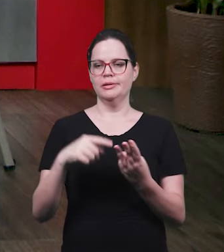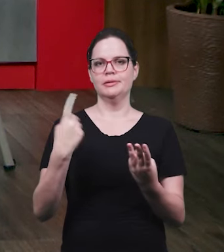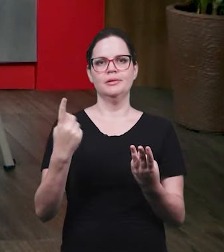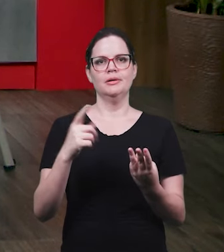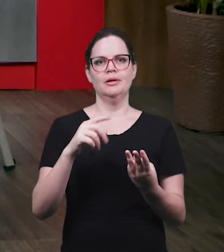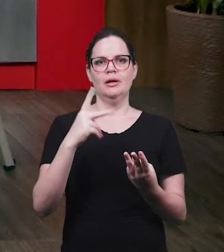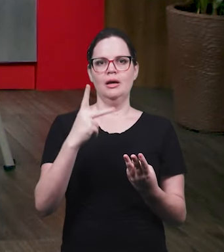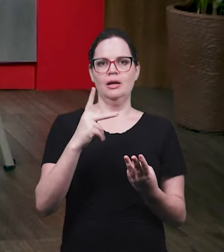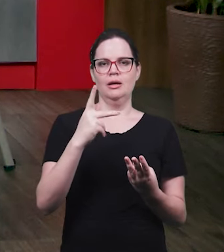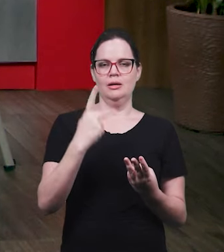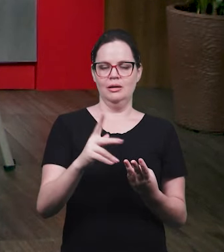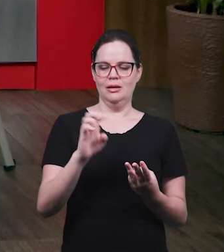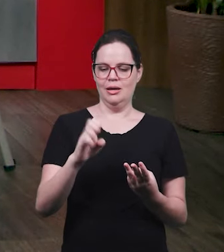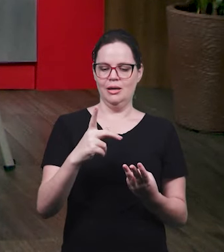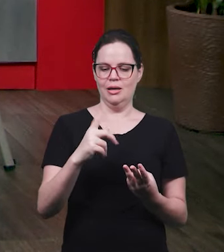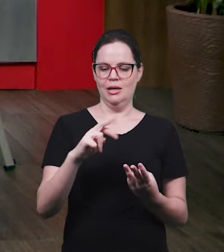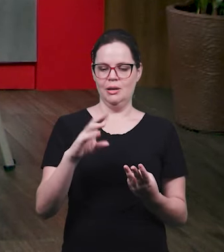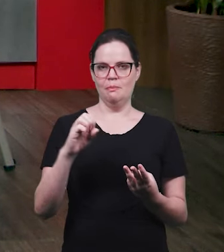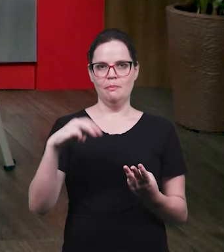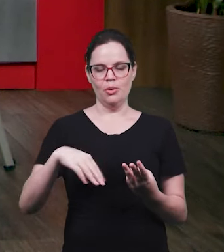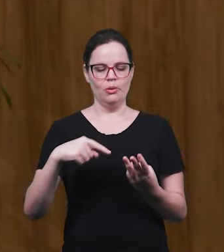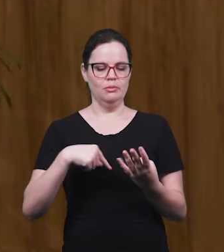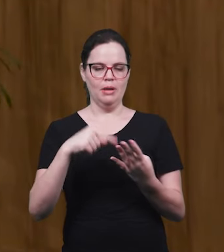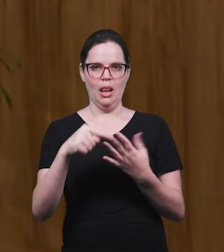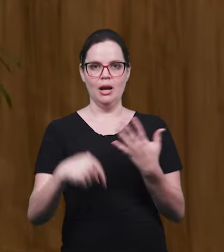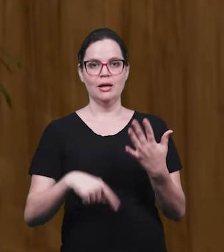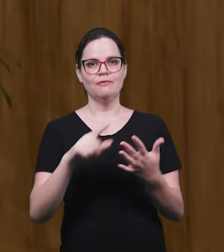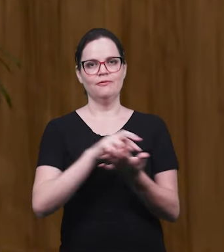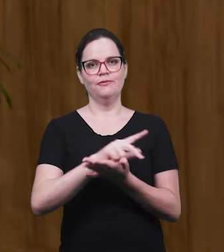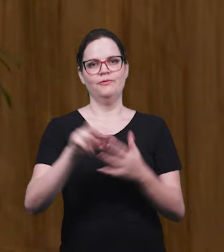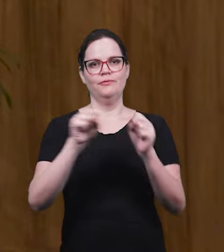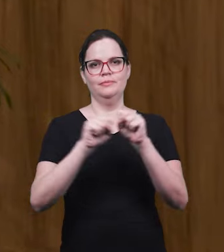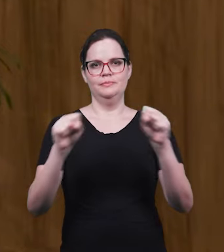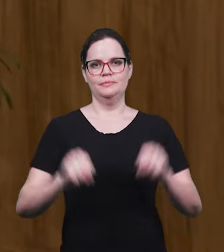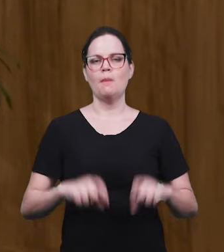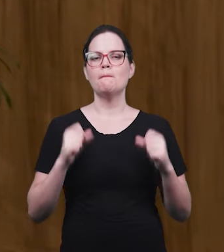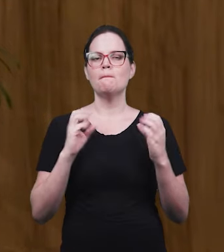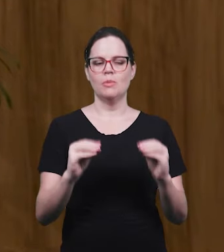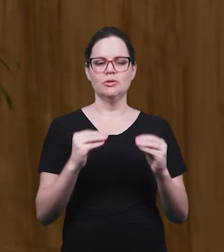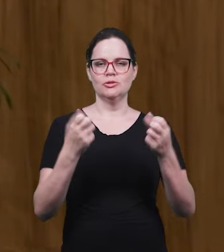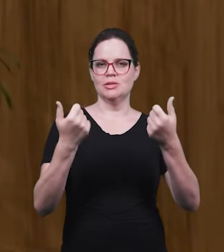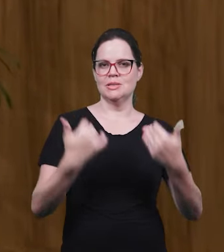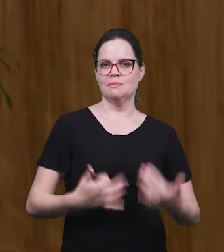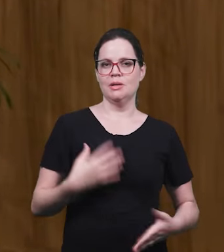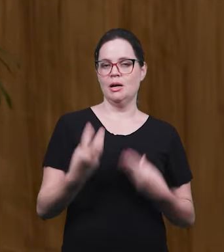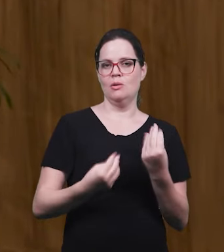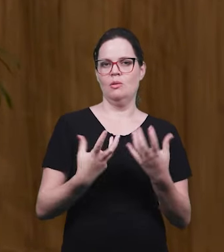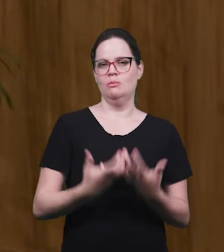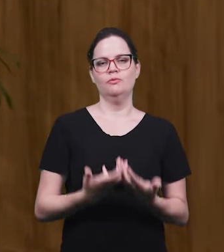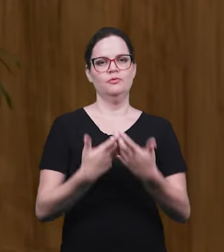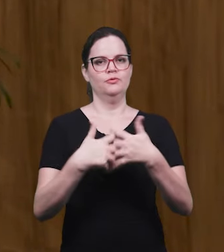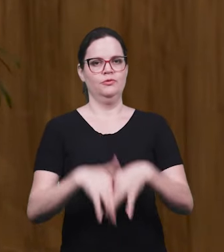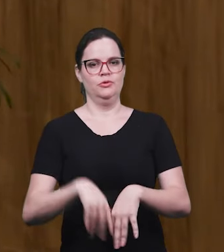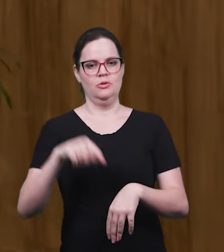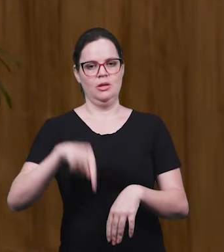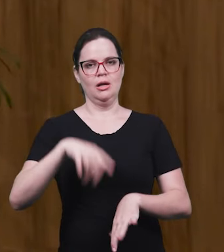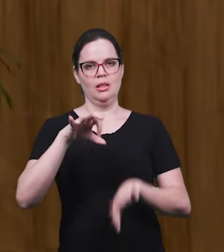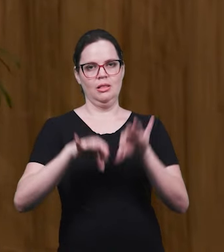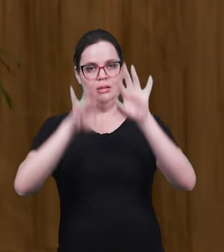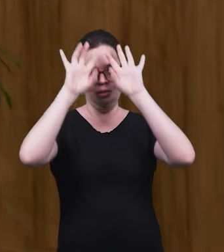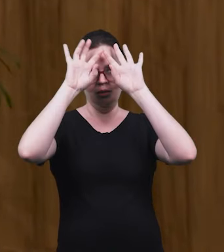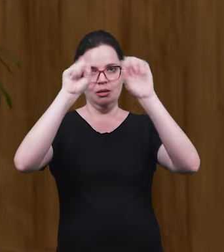temos o EPROC, ou seja, vários sistemas. Você pode falar um pouquinho para a gente acerca do peticionamento eletrônico, especificamente o Tribunal de Justiça aqui do Espírito